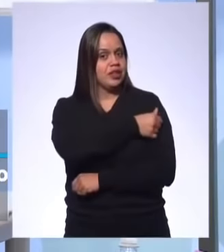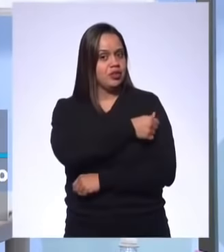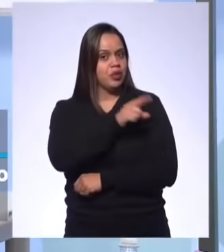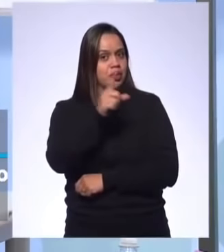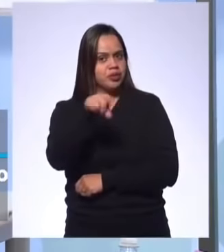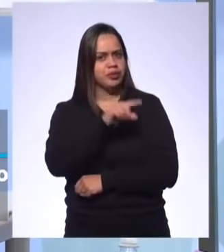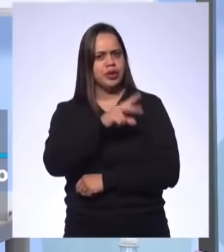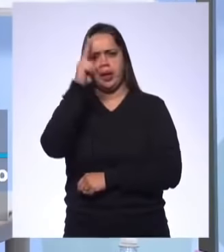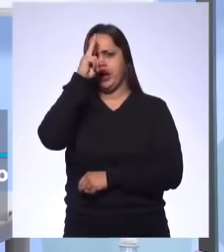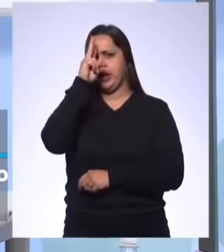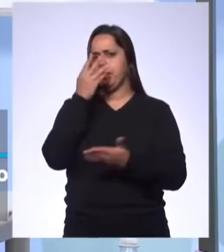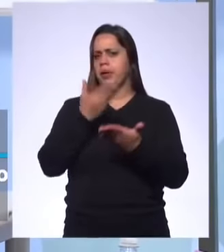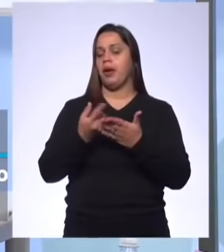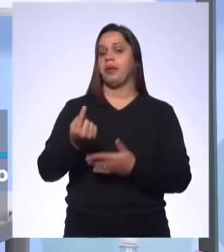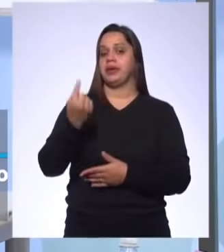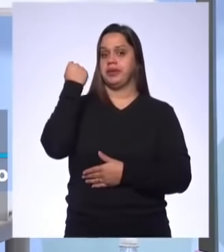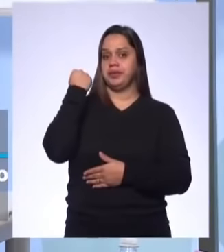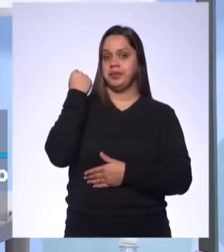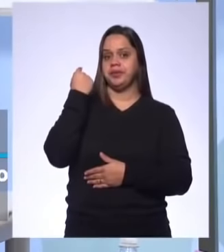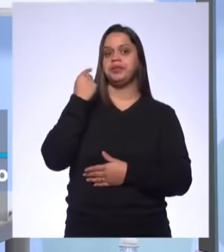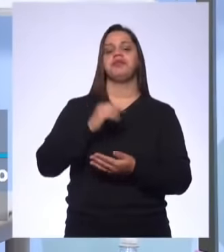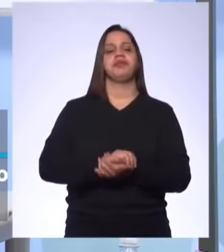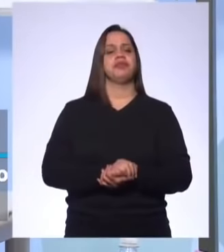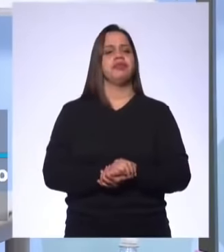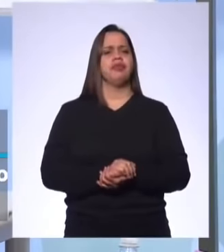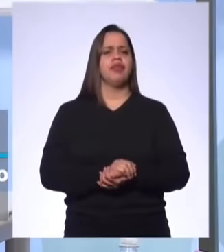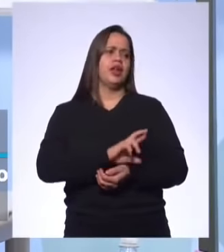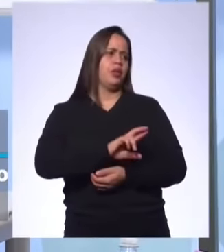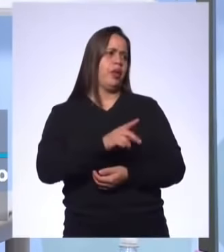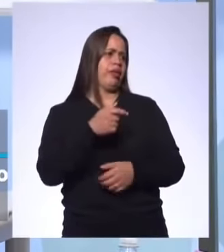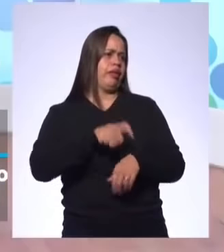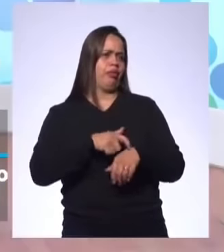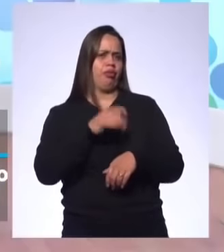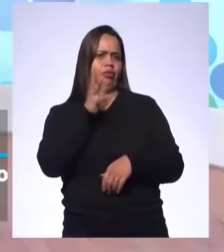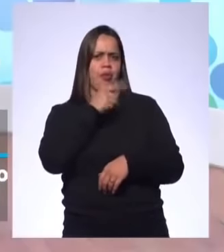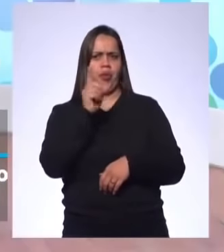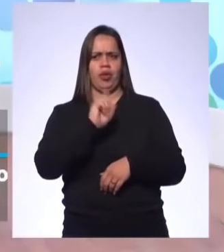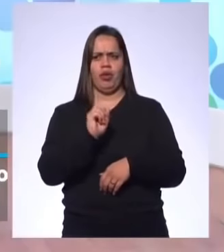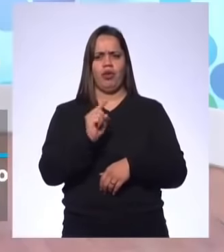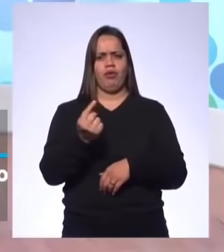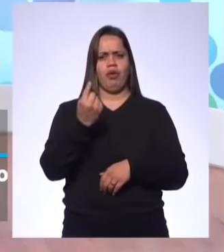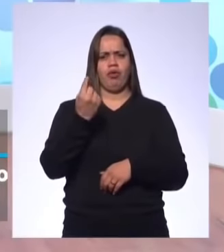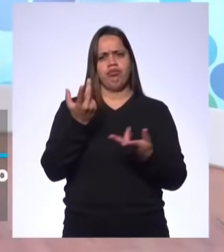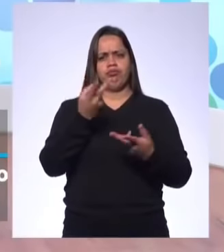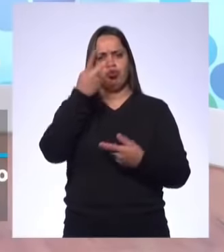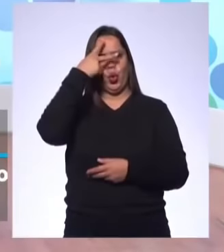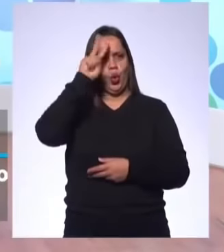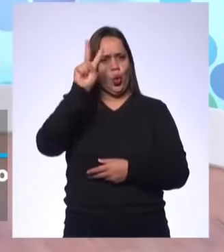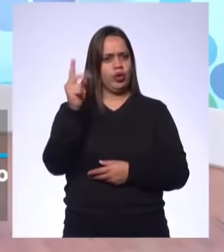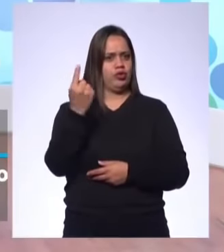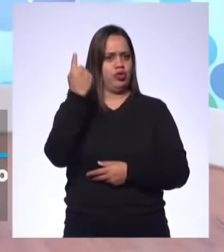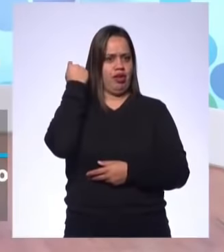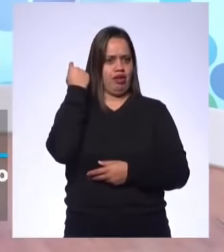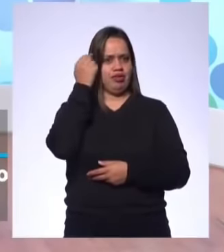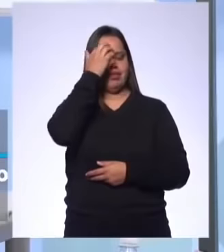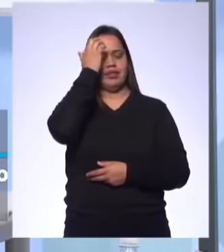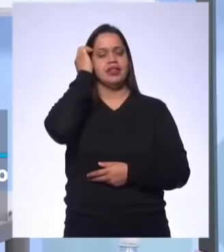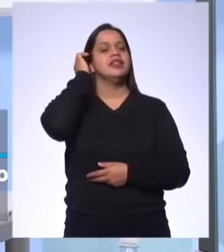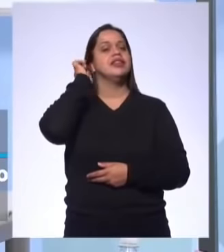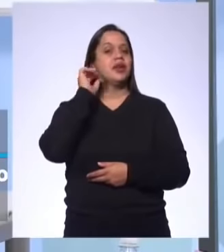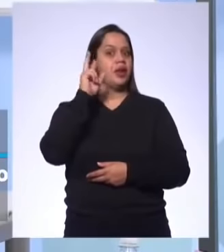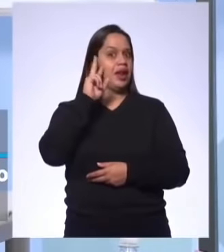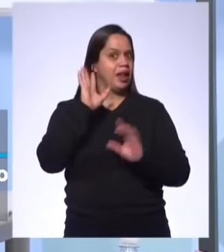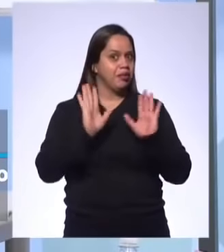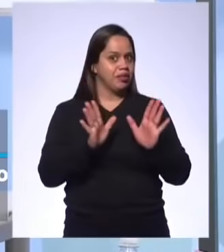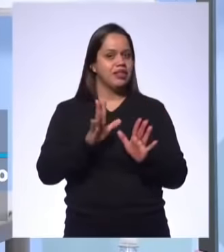se lembram da aula passada? Que não faz nem tanto tempo assim, né, professor Carlos? Sim, 2 dias. 2 dias. Então, a aula passada ainda está